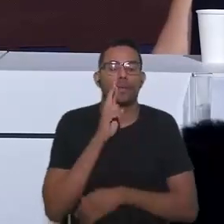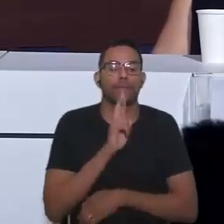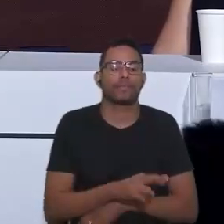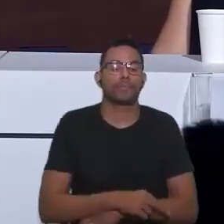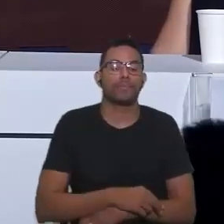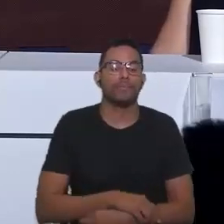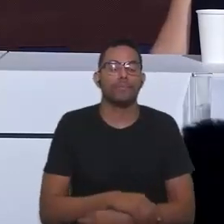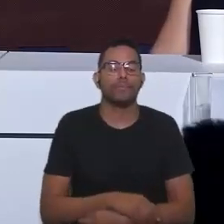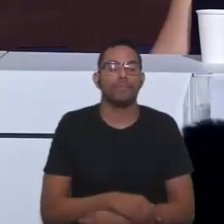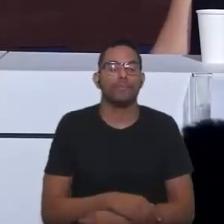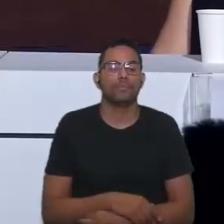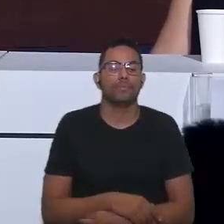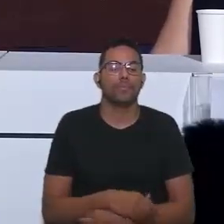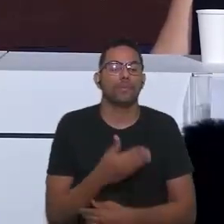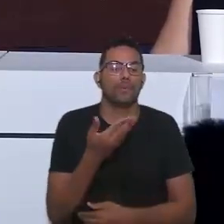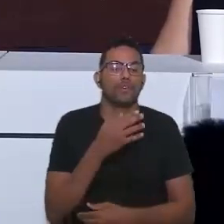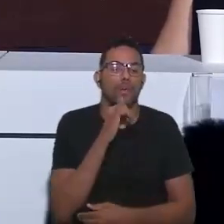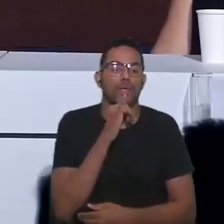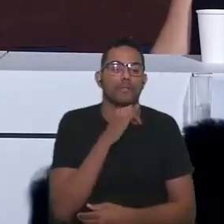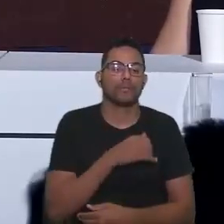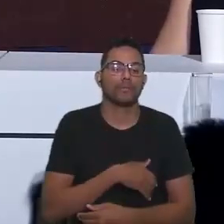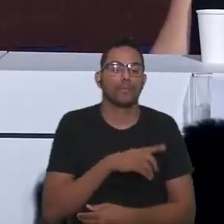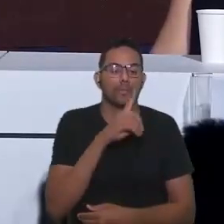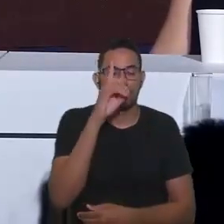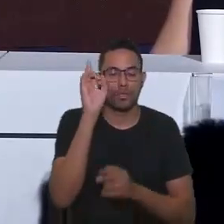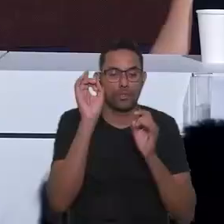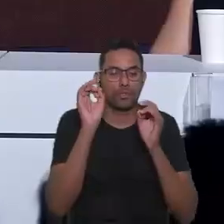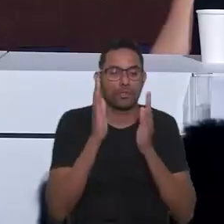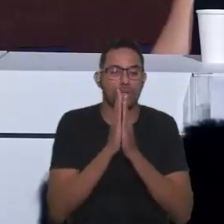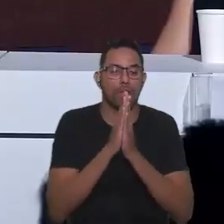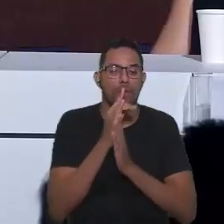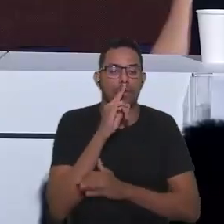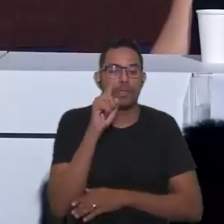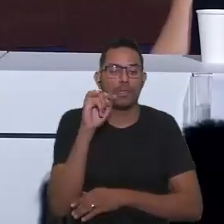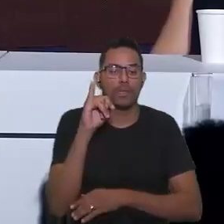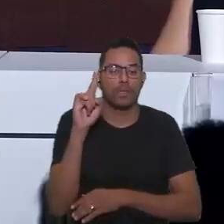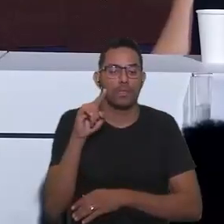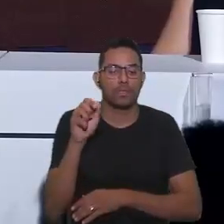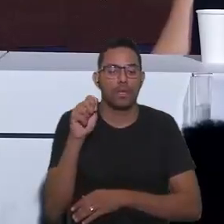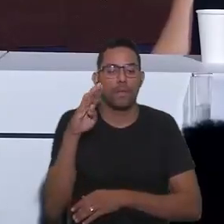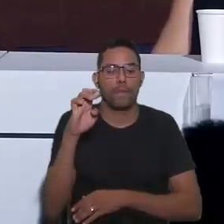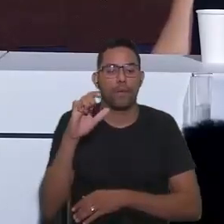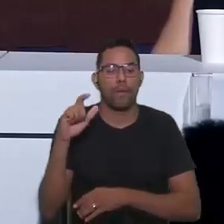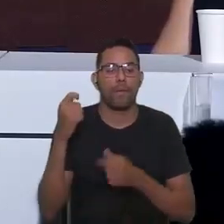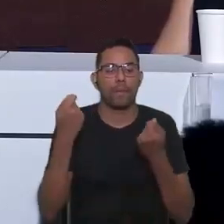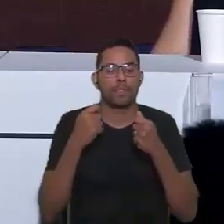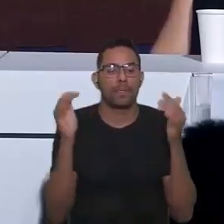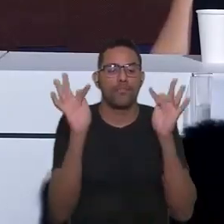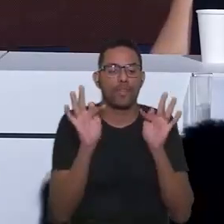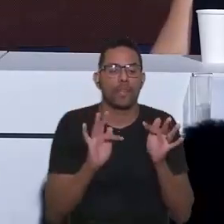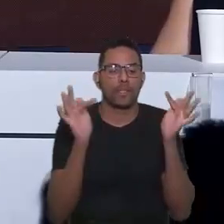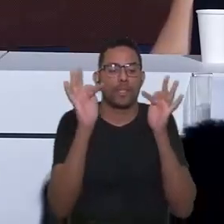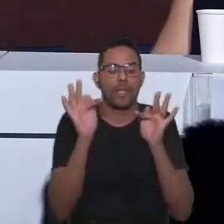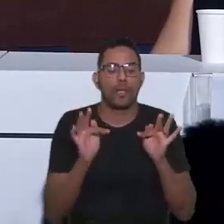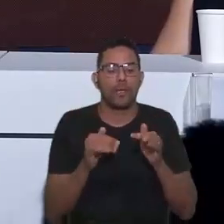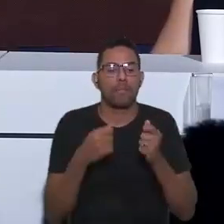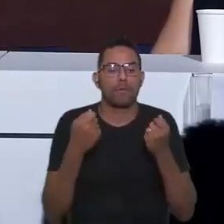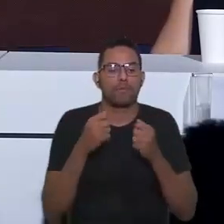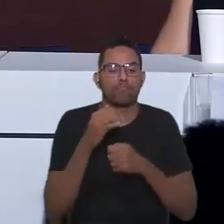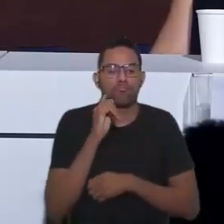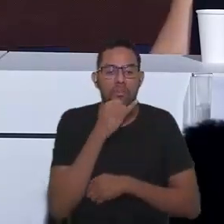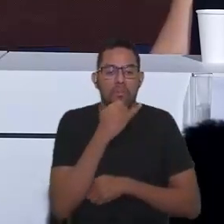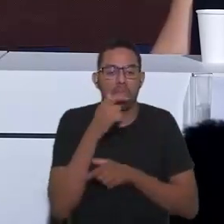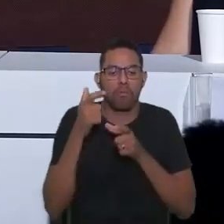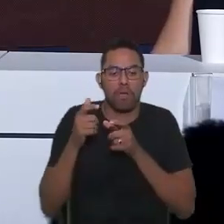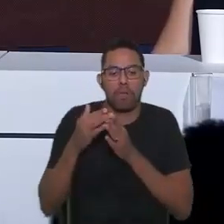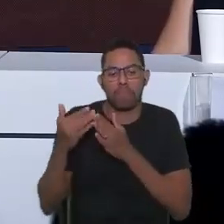conclusão que hoje, por exemplo, que é o dia de aniversário da Isabel, é um dia que eu preciso que seja de felicidade. Eu não vou ficar acabado